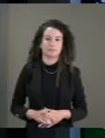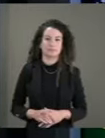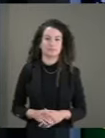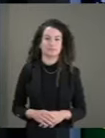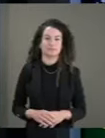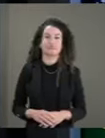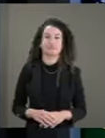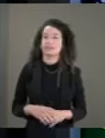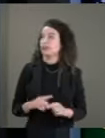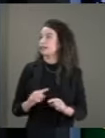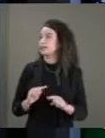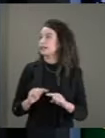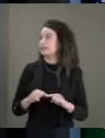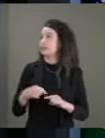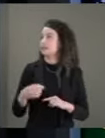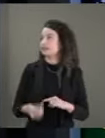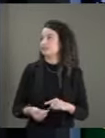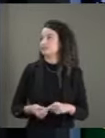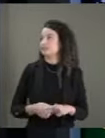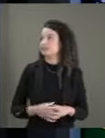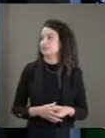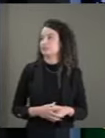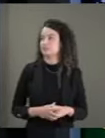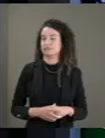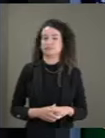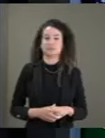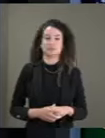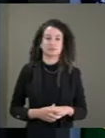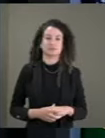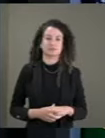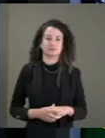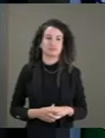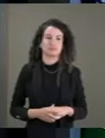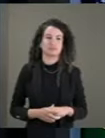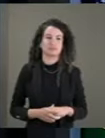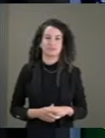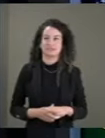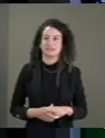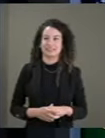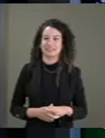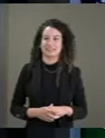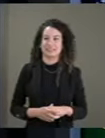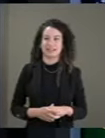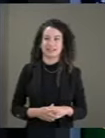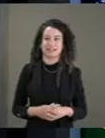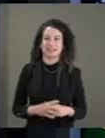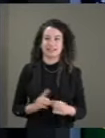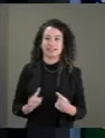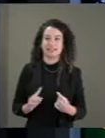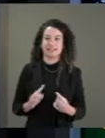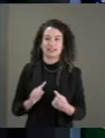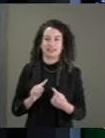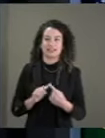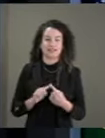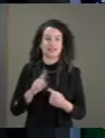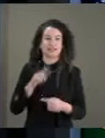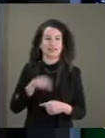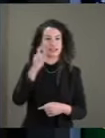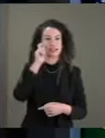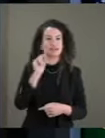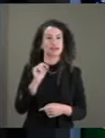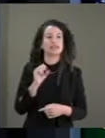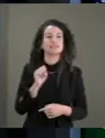É isso que está em jogo agora. Na altura do campeonato, a quem interessa isso aqui, gente? Que o STF está